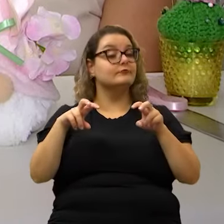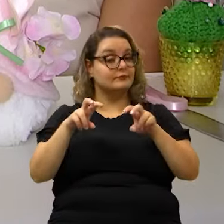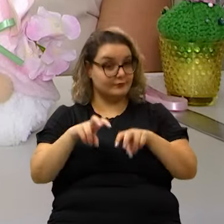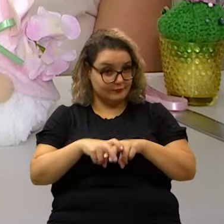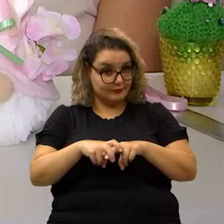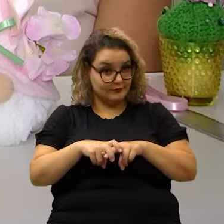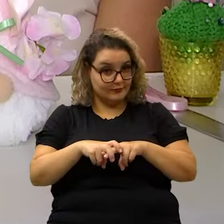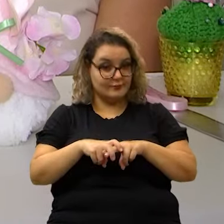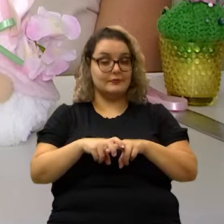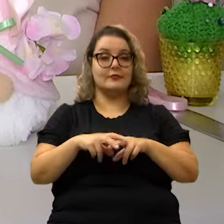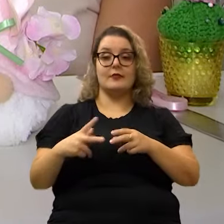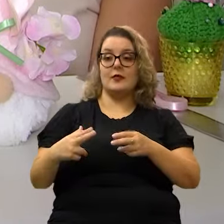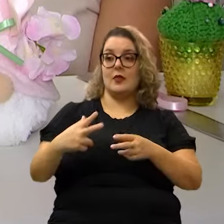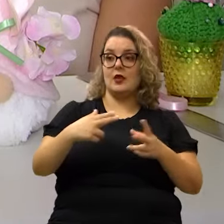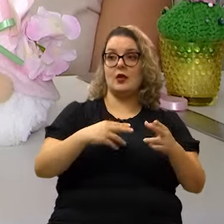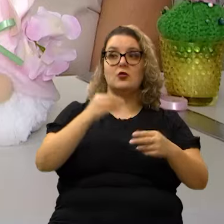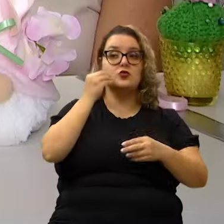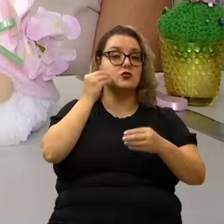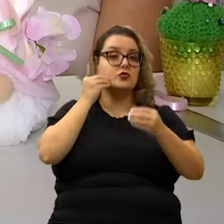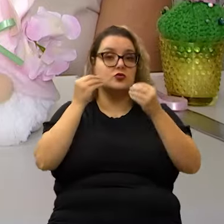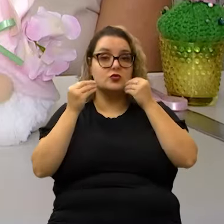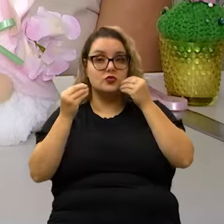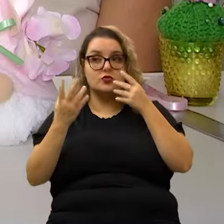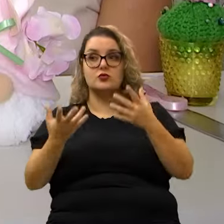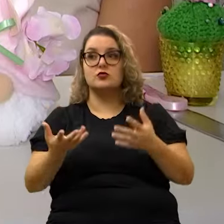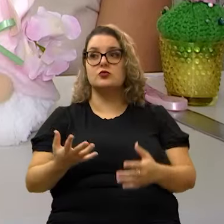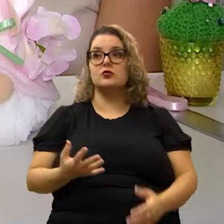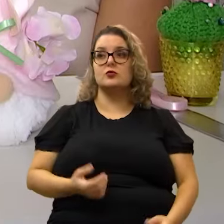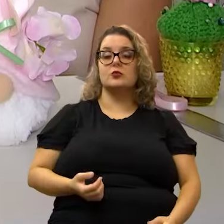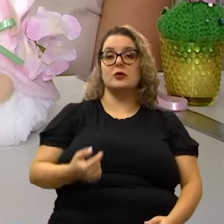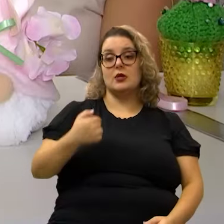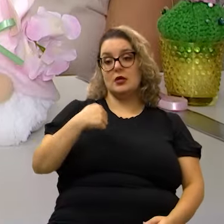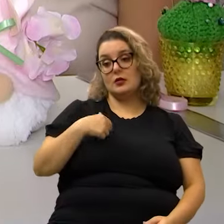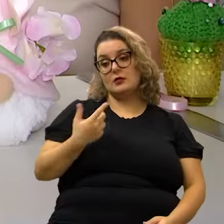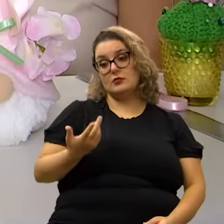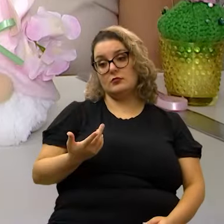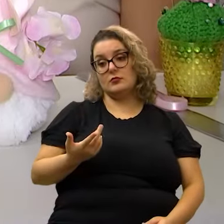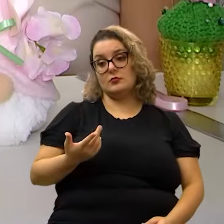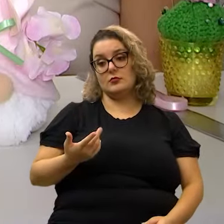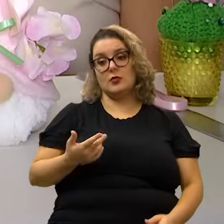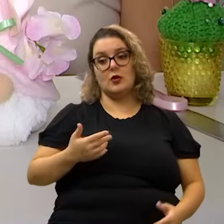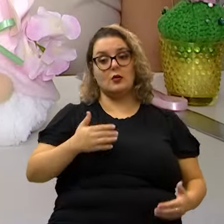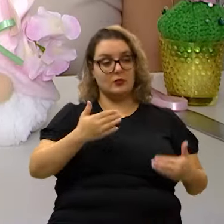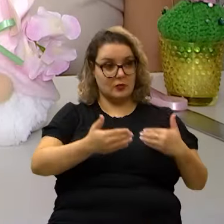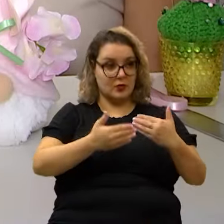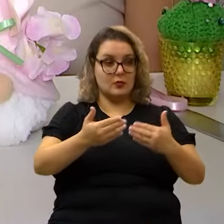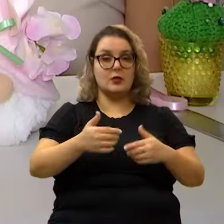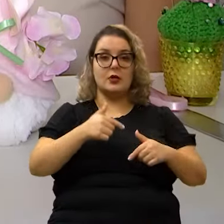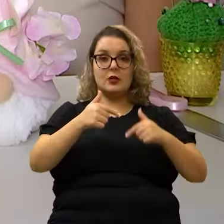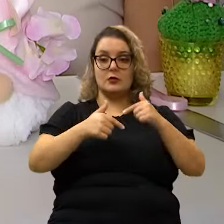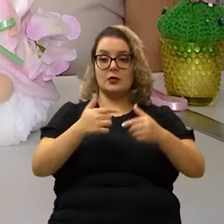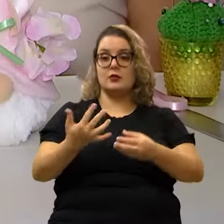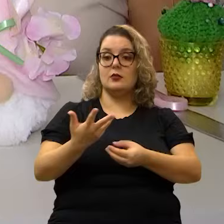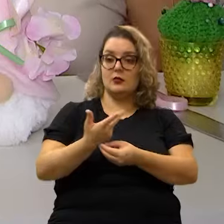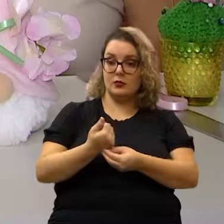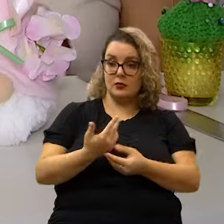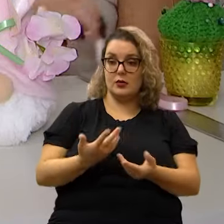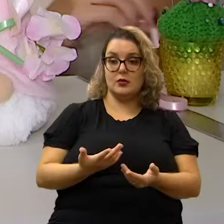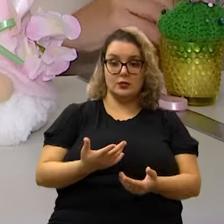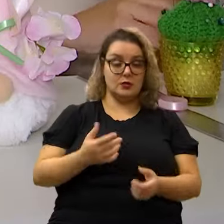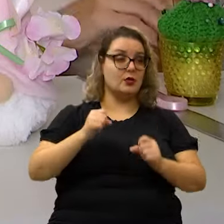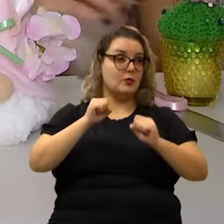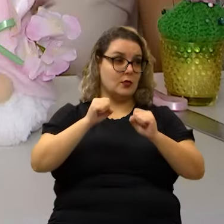começa a recortar, fazer testes. Vai com a linha. Eu, assim, com o tempo que a gente tem trabalhando com artesanato, a